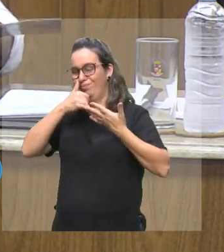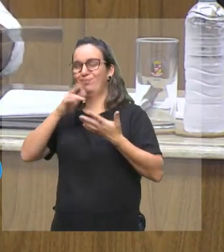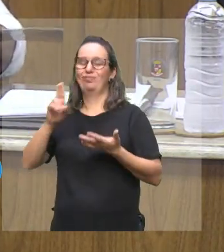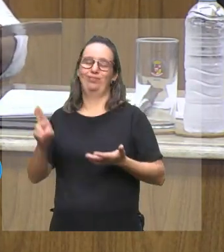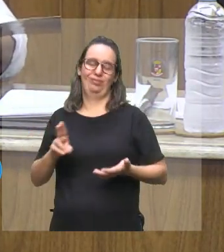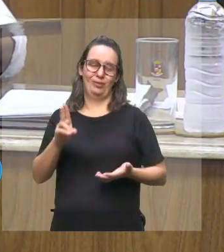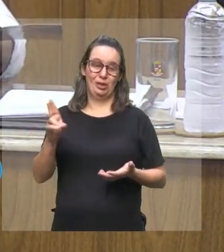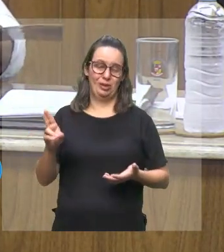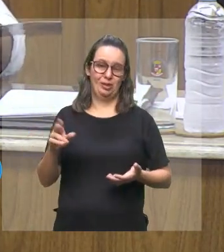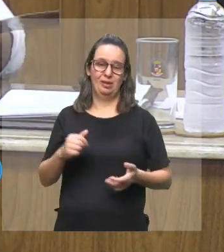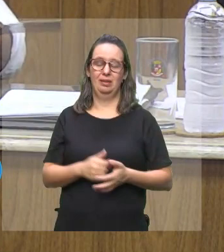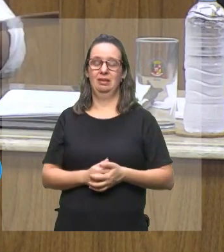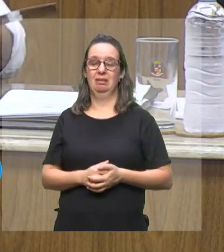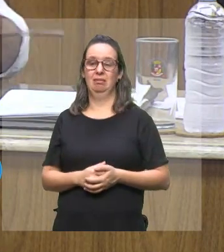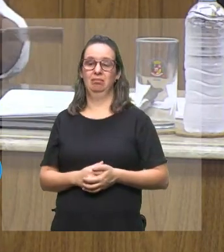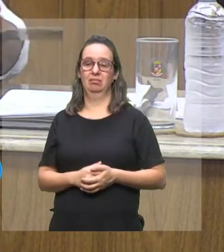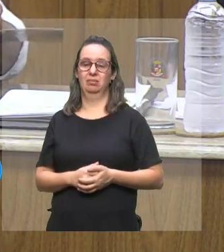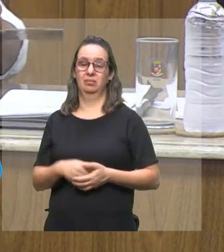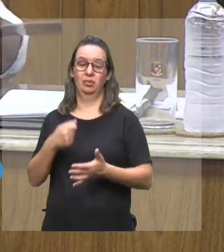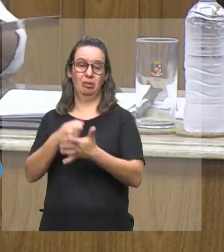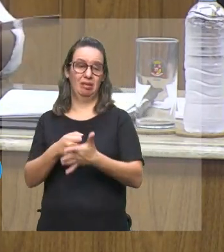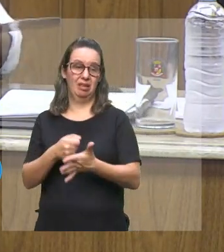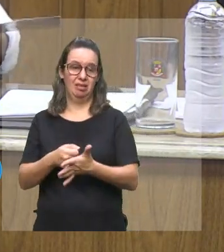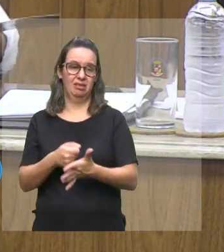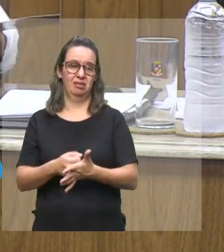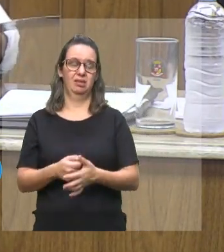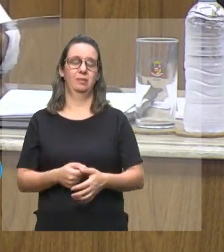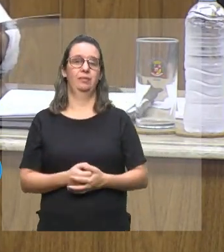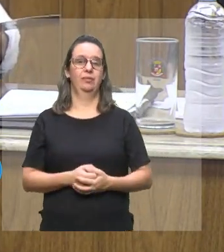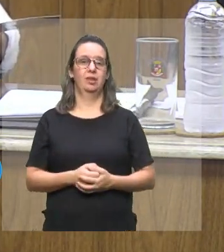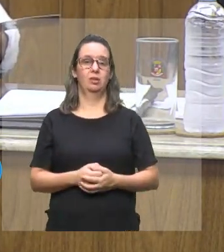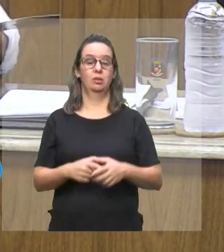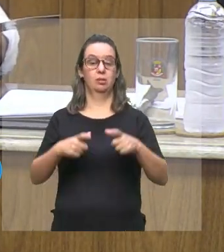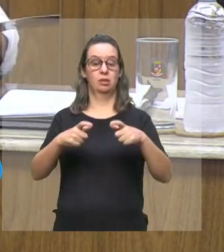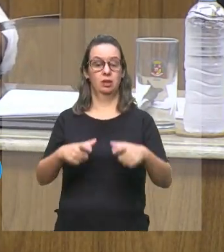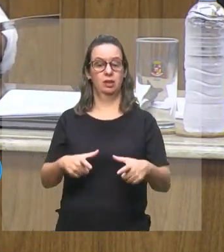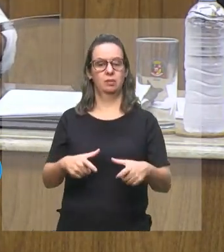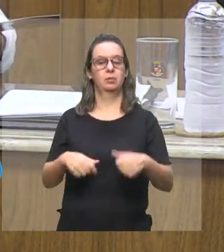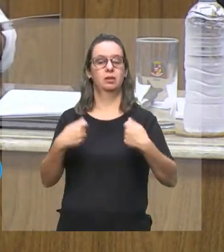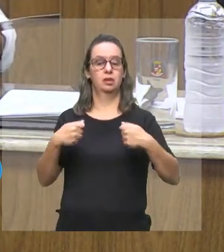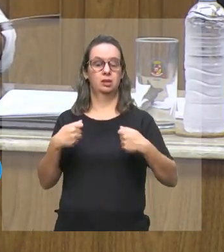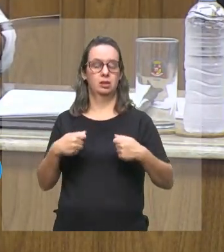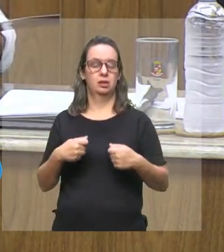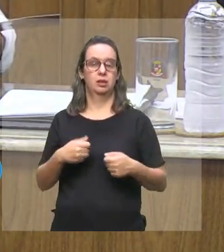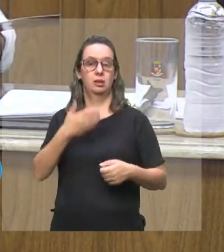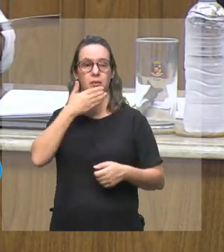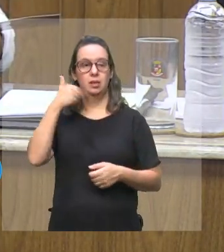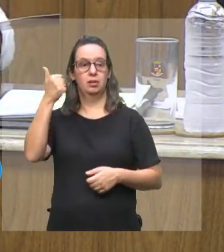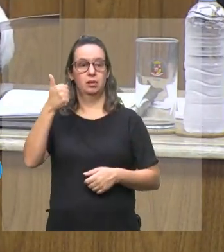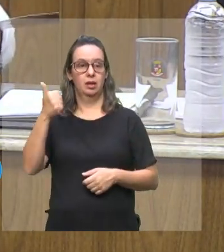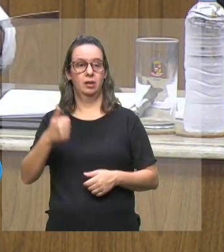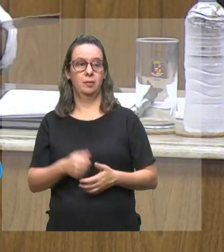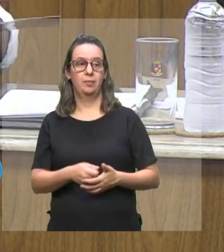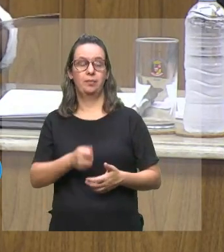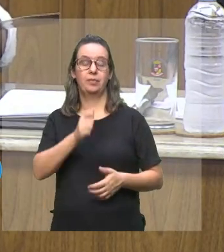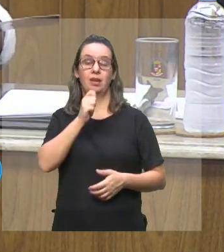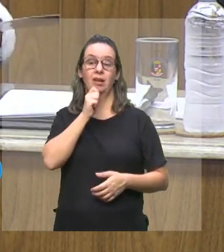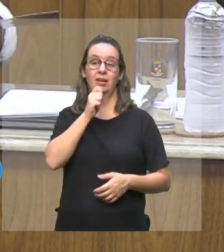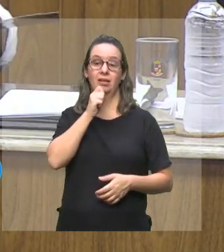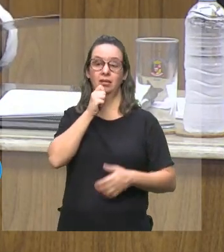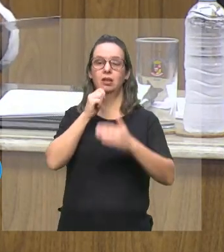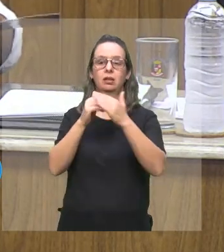naquele espaço. É óbvio que aquilo ainda está em construção. E o prefeito tem a mania de inaugurar as